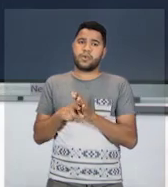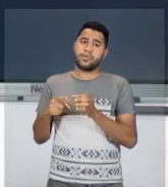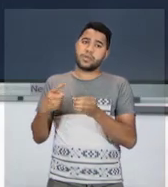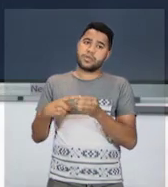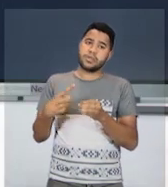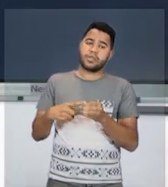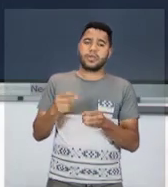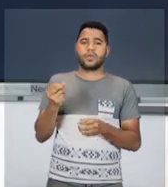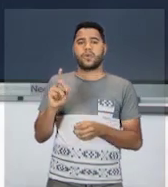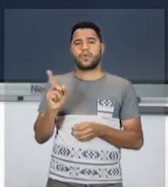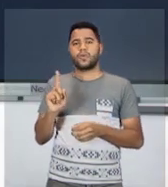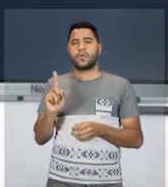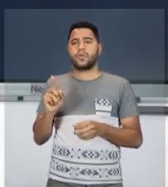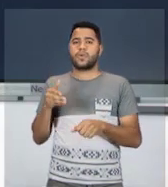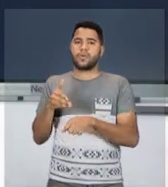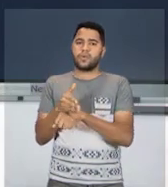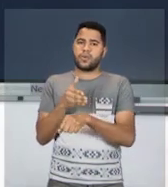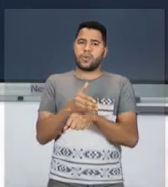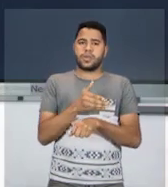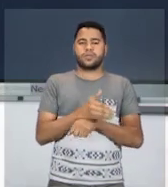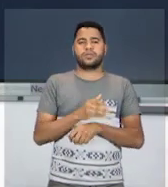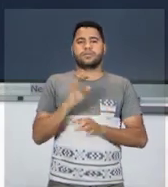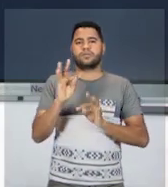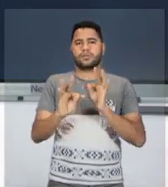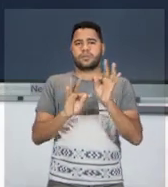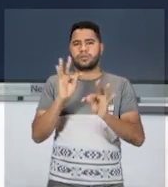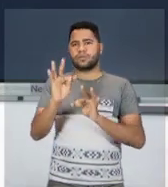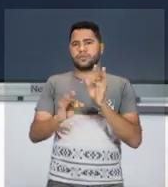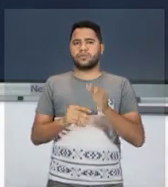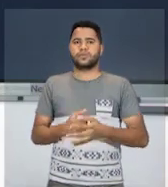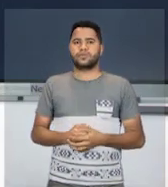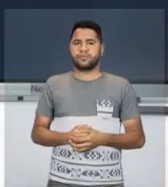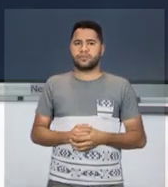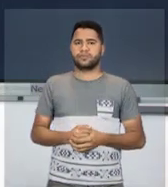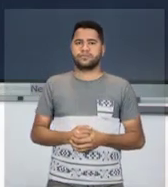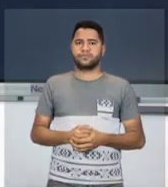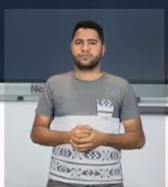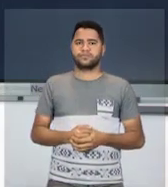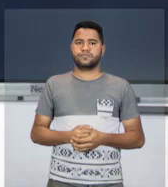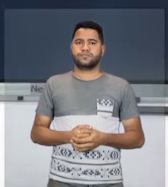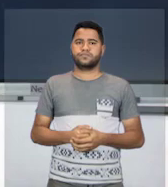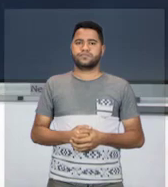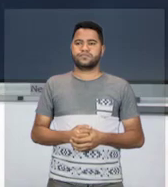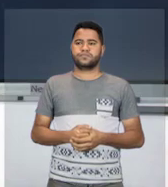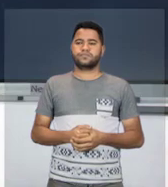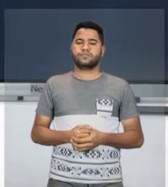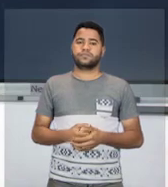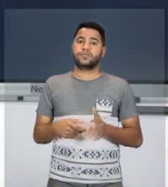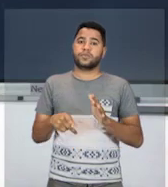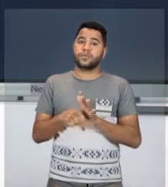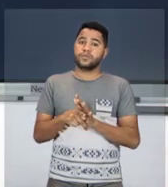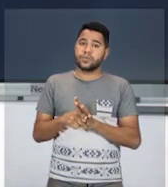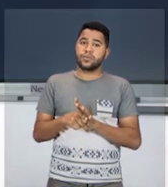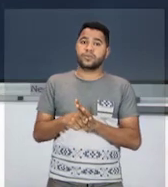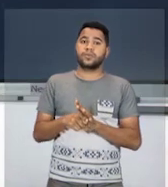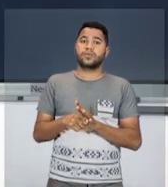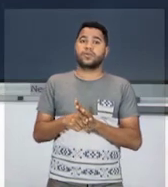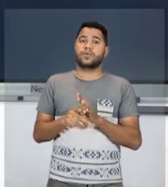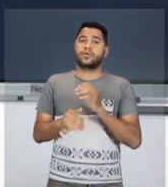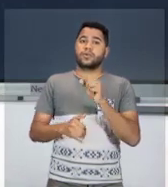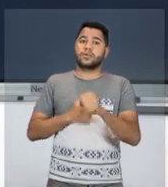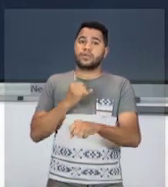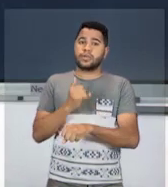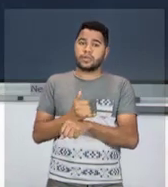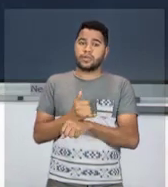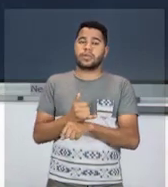cidade ou não mas depende do acesso à tecnologia né do acesso aos dispositivos móveis há uma